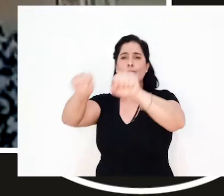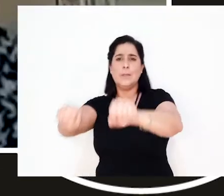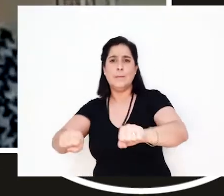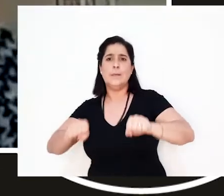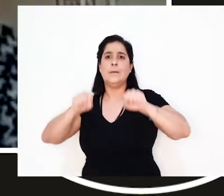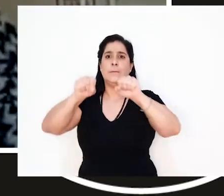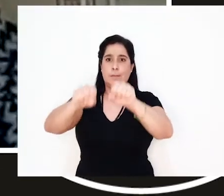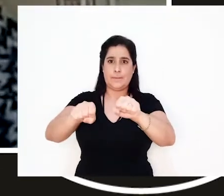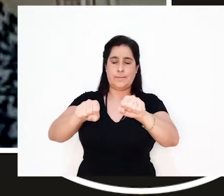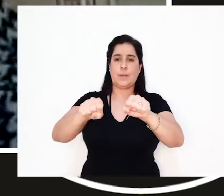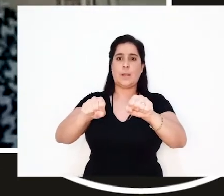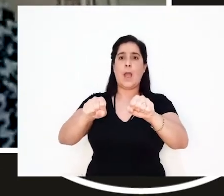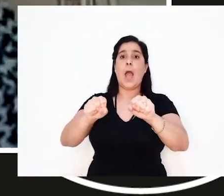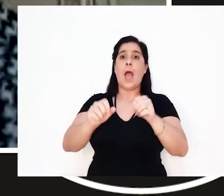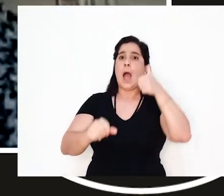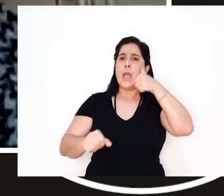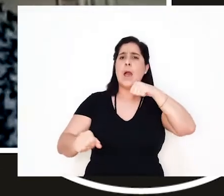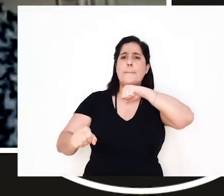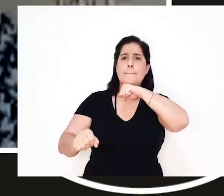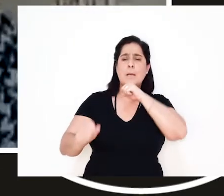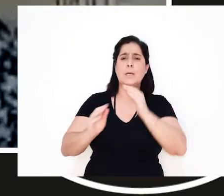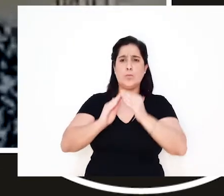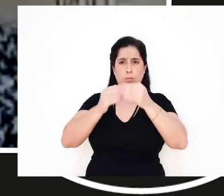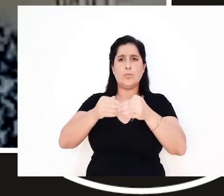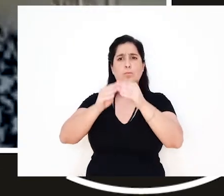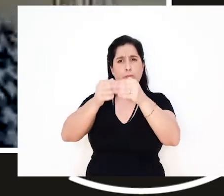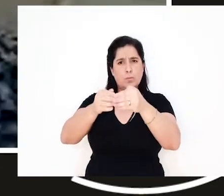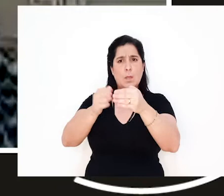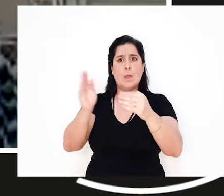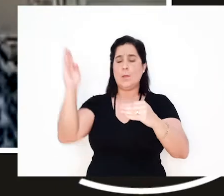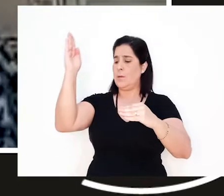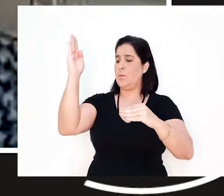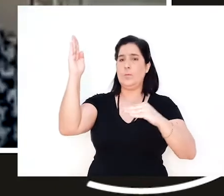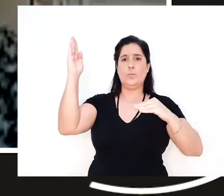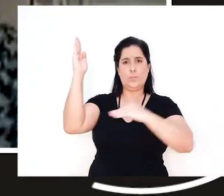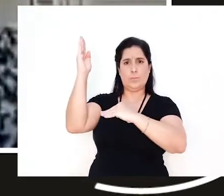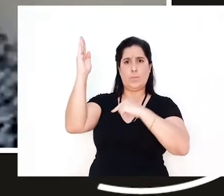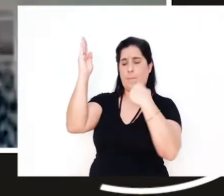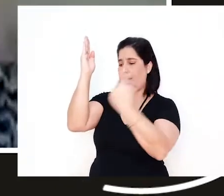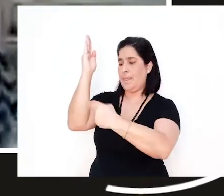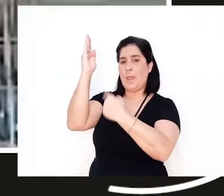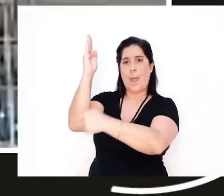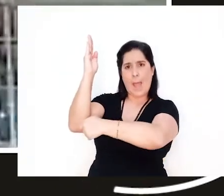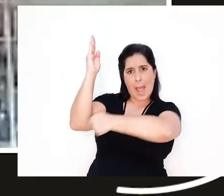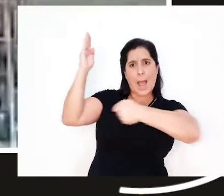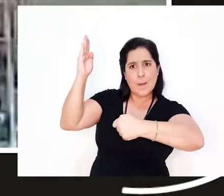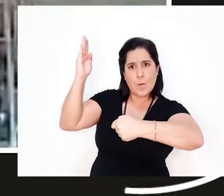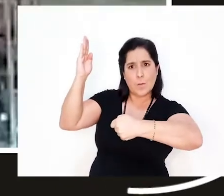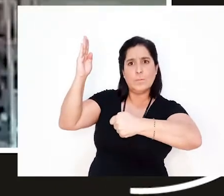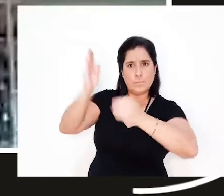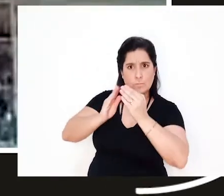remando, e ela amarrou a canoa. Ela chegou num local, uma localidade, ela amarrou a canoa assim,